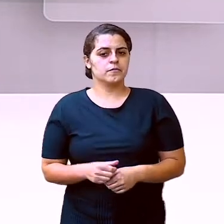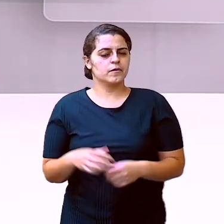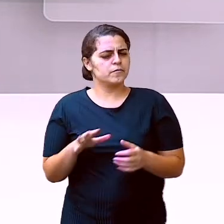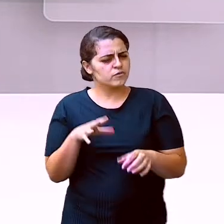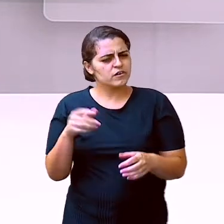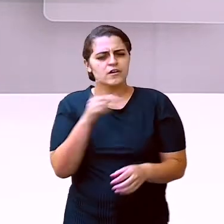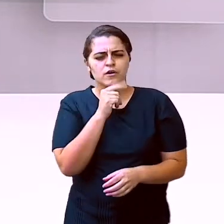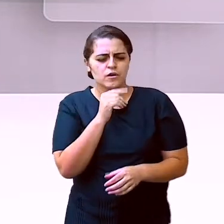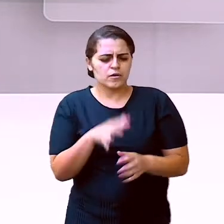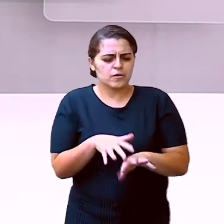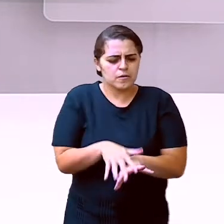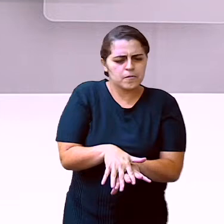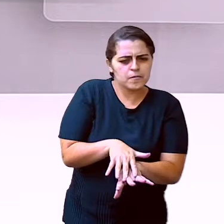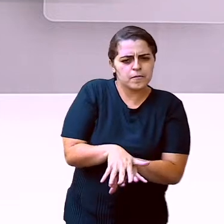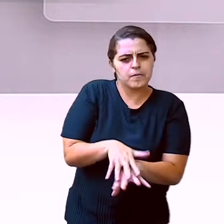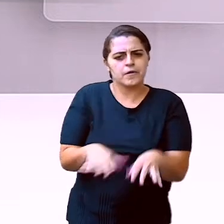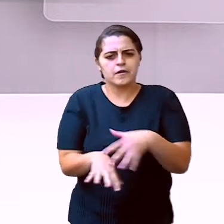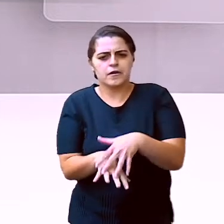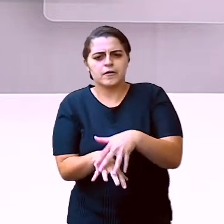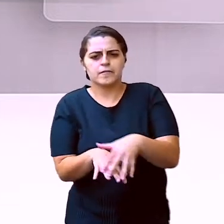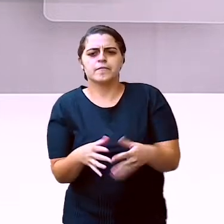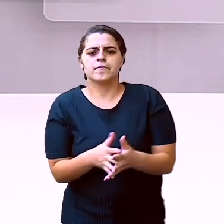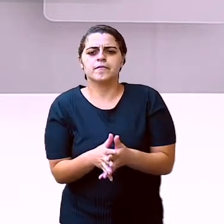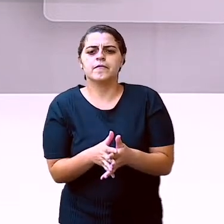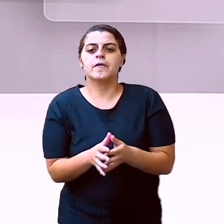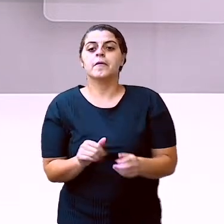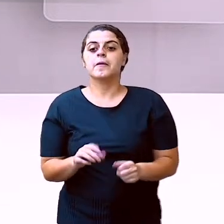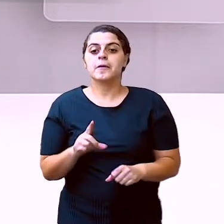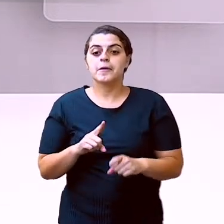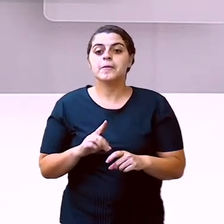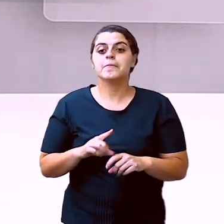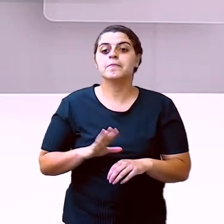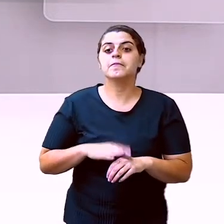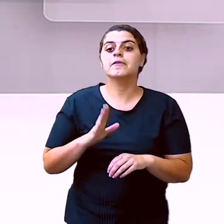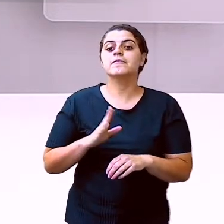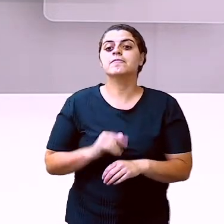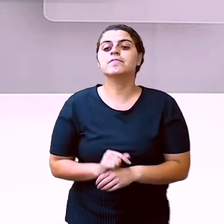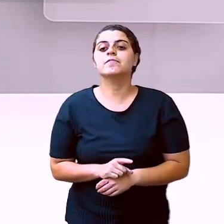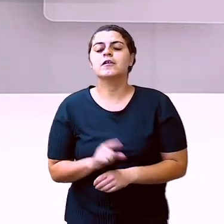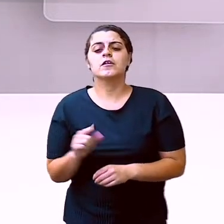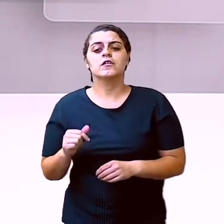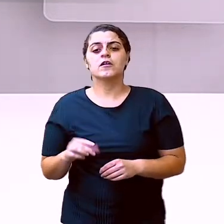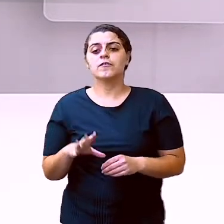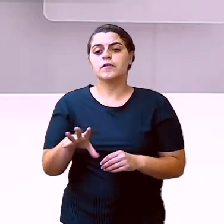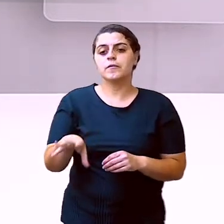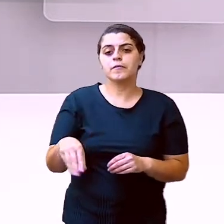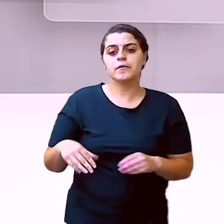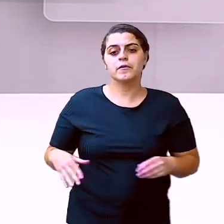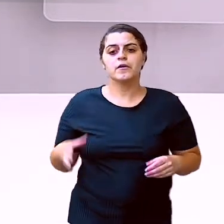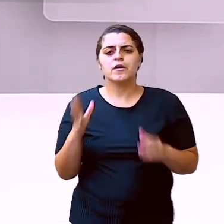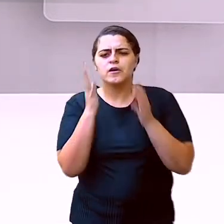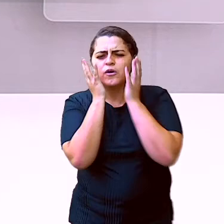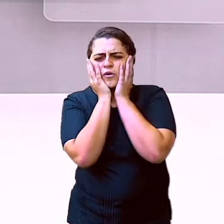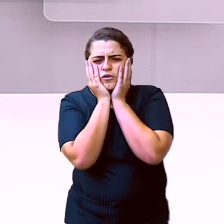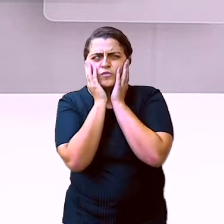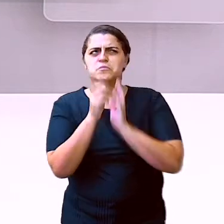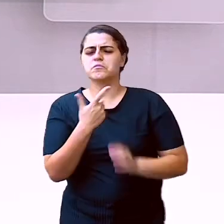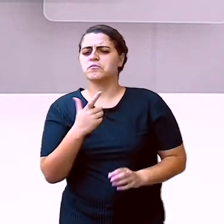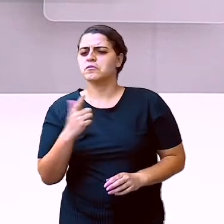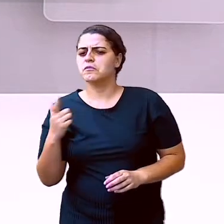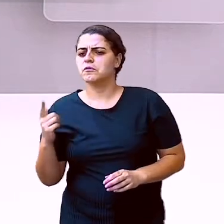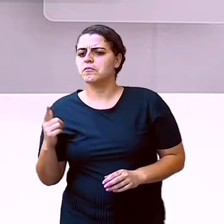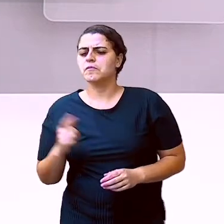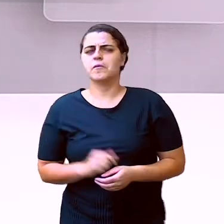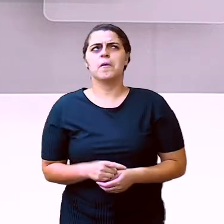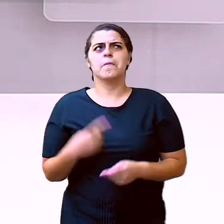que lavar entre os dedos também. E mais um cuidado, não toque no seu rosto, porque às